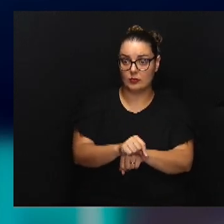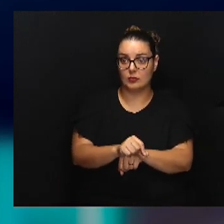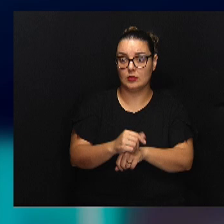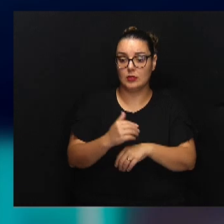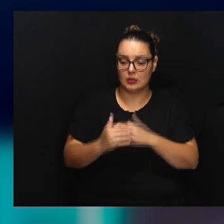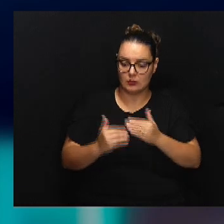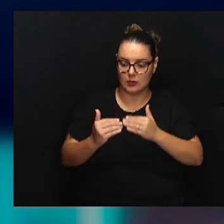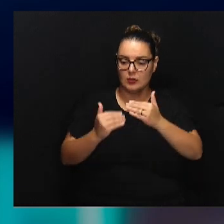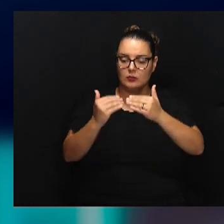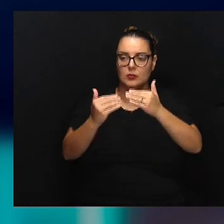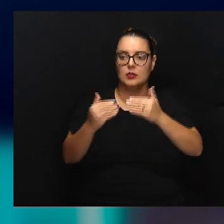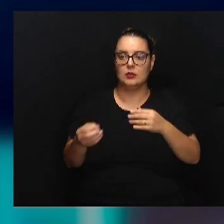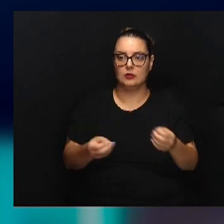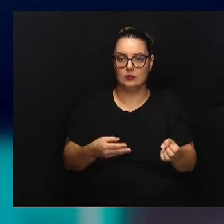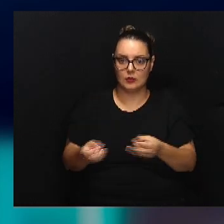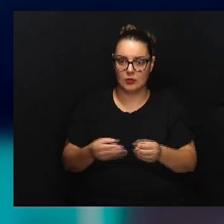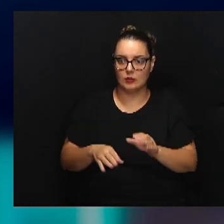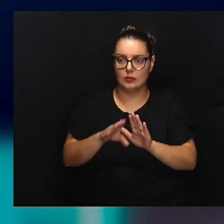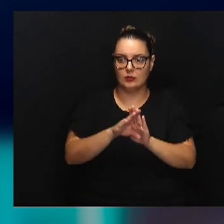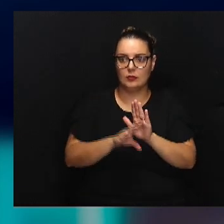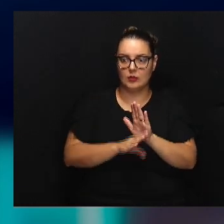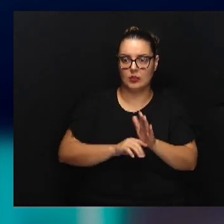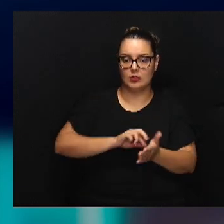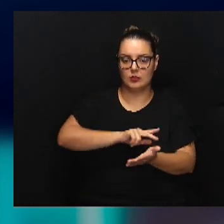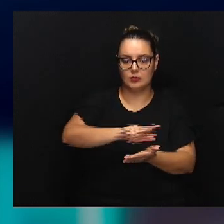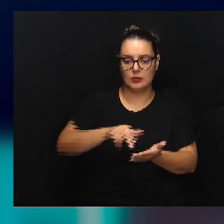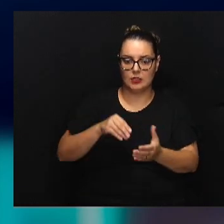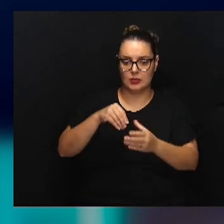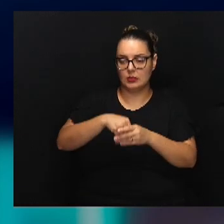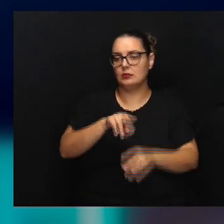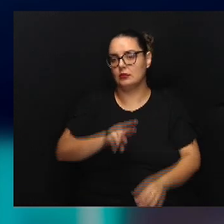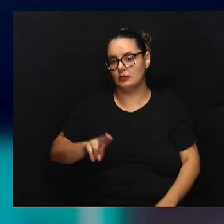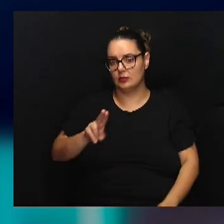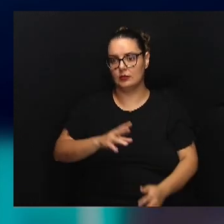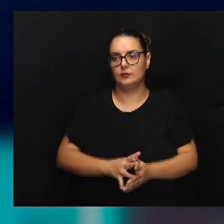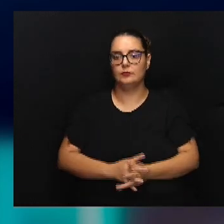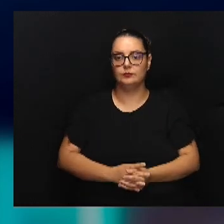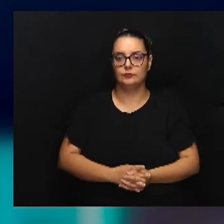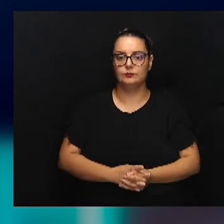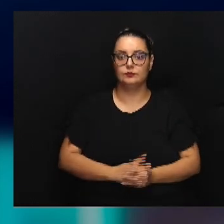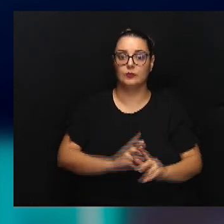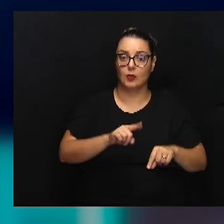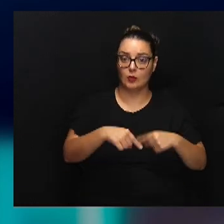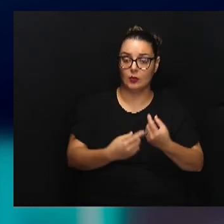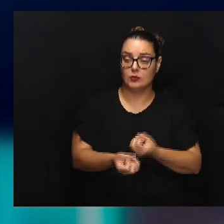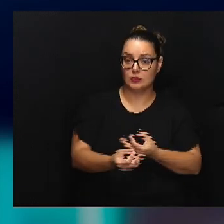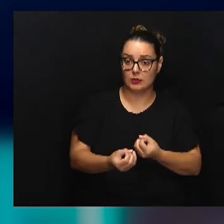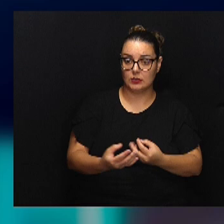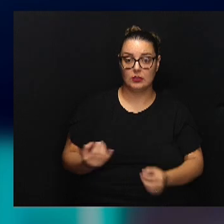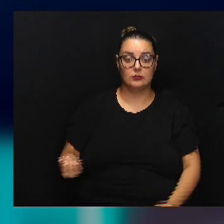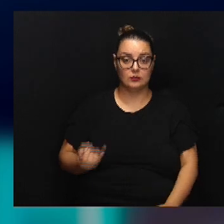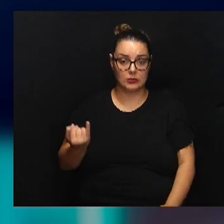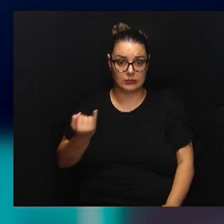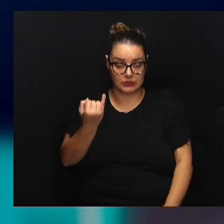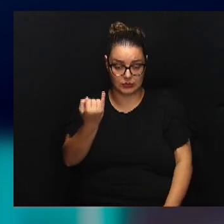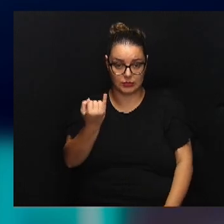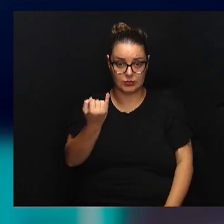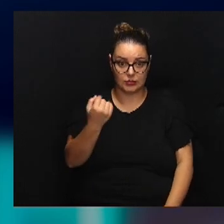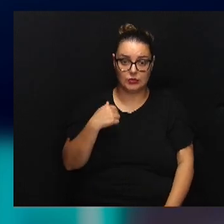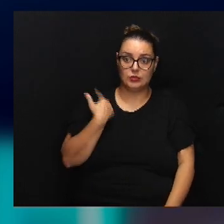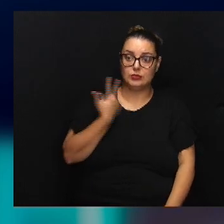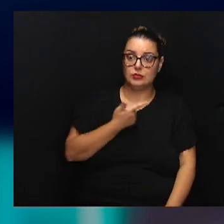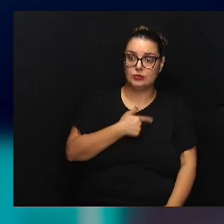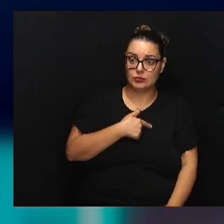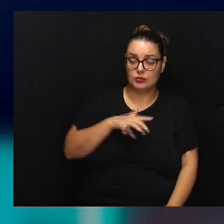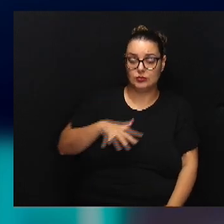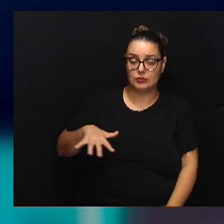aí, a atualização do programa de diversidade na universidade. Outro dado importante, né, de nossa